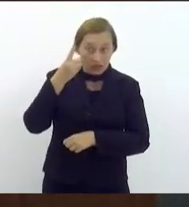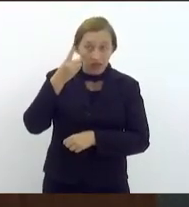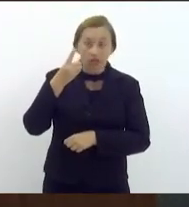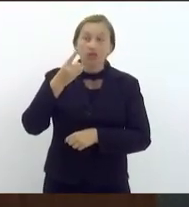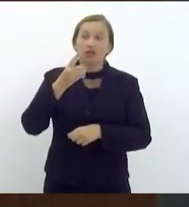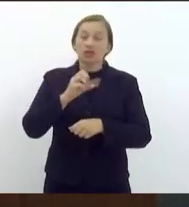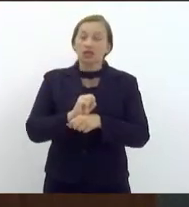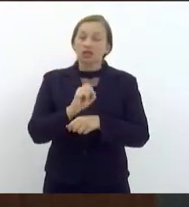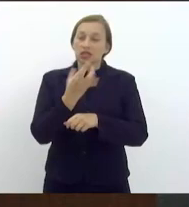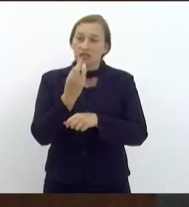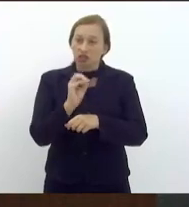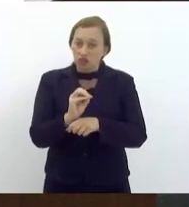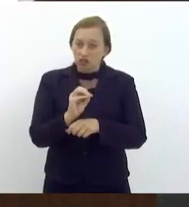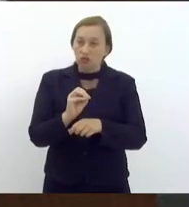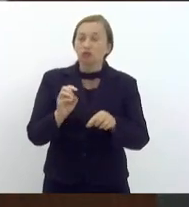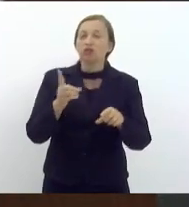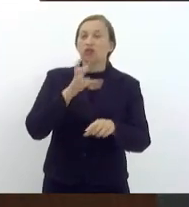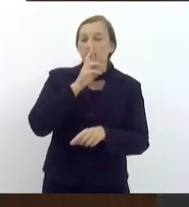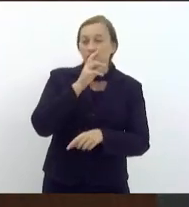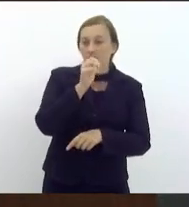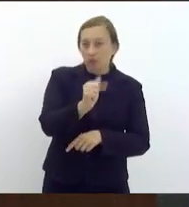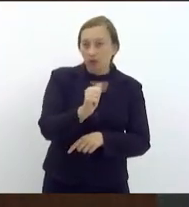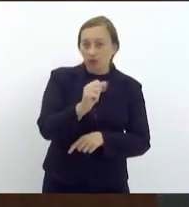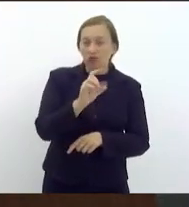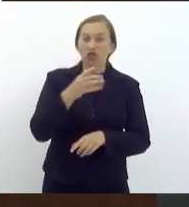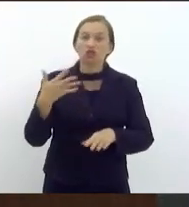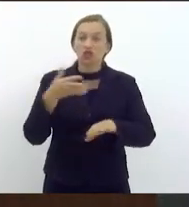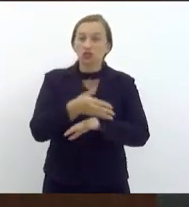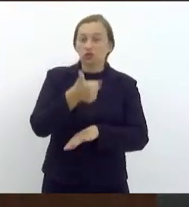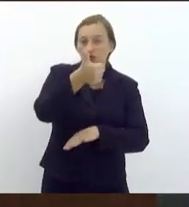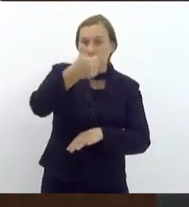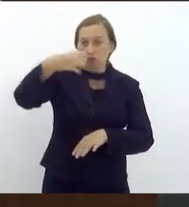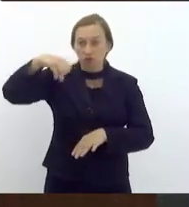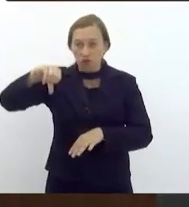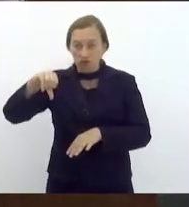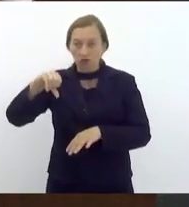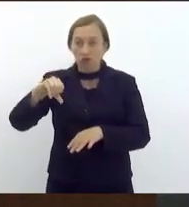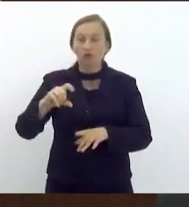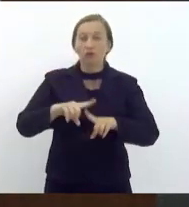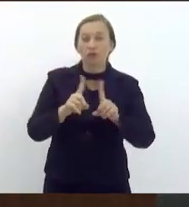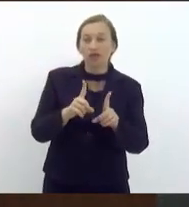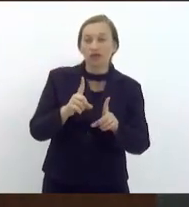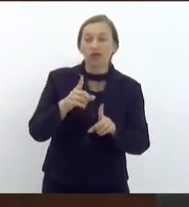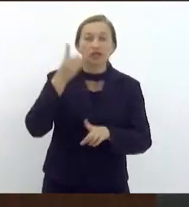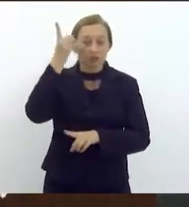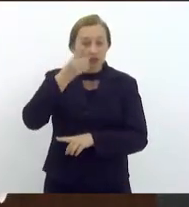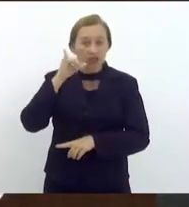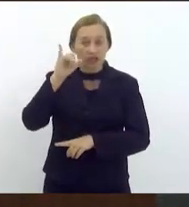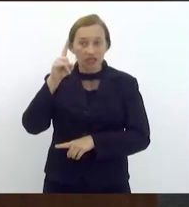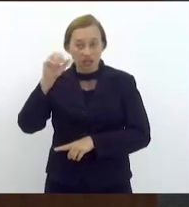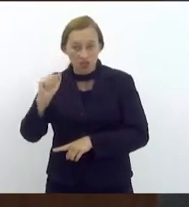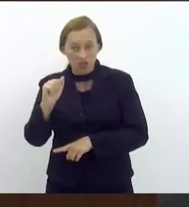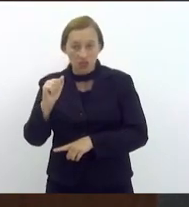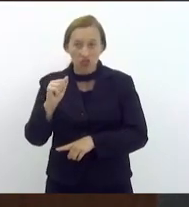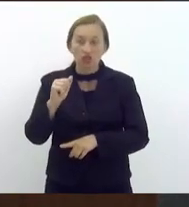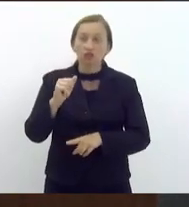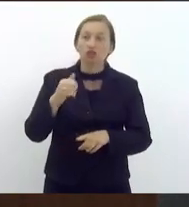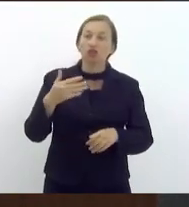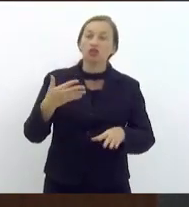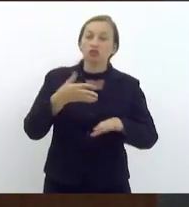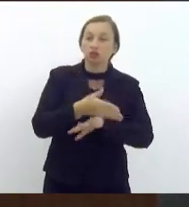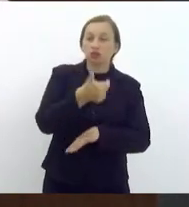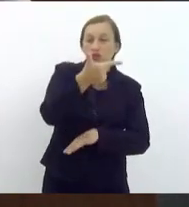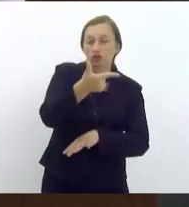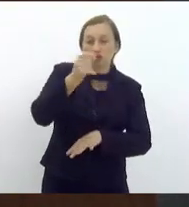e a deputada em jamellau chegou muito bem em 2023 mas eu não tenho como estender essa